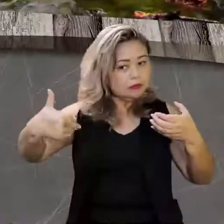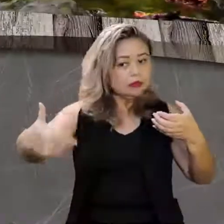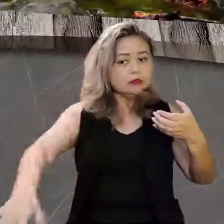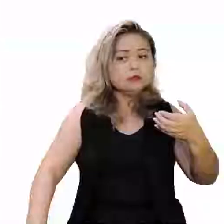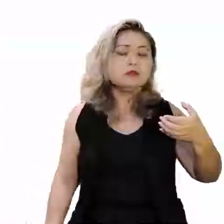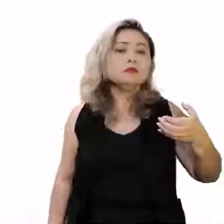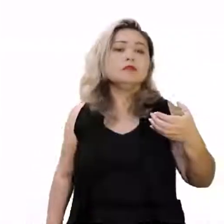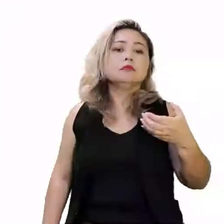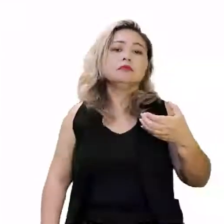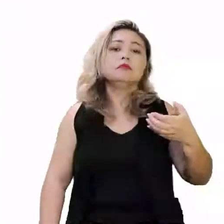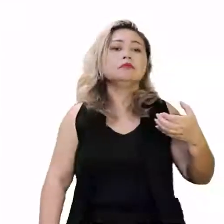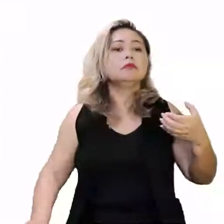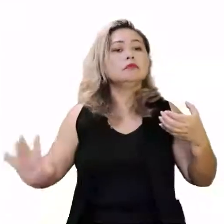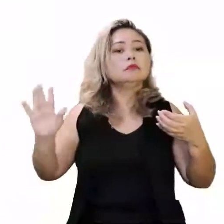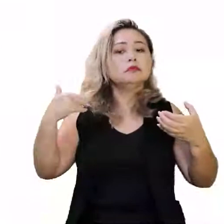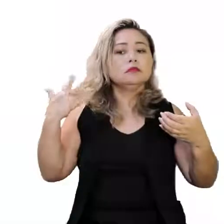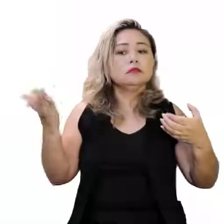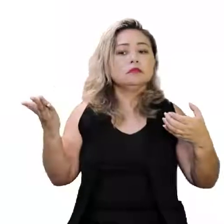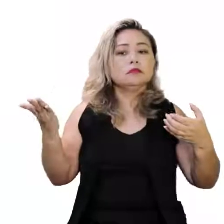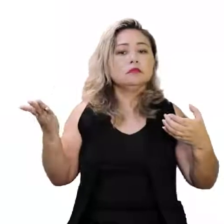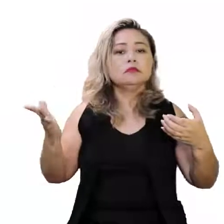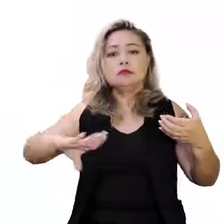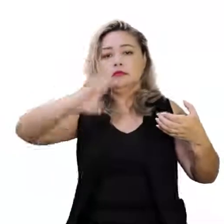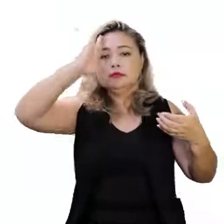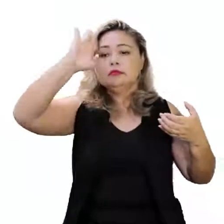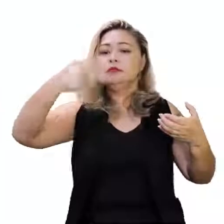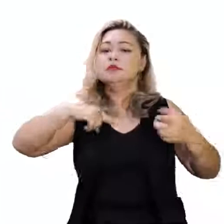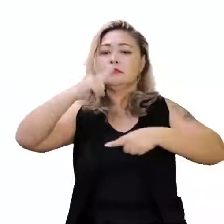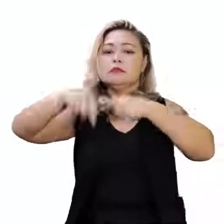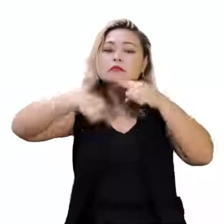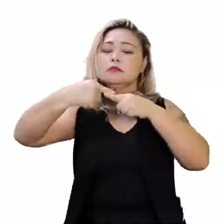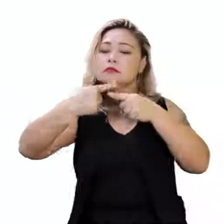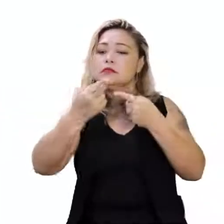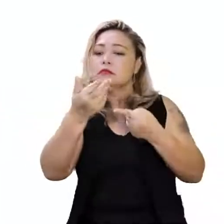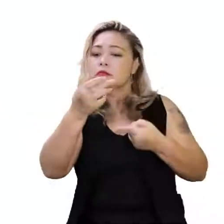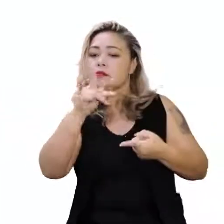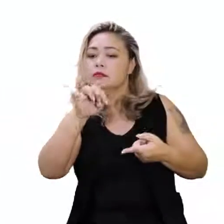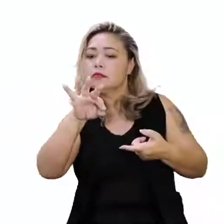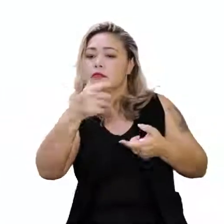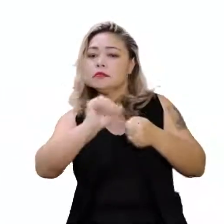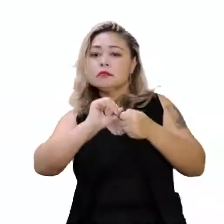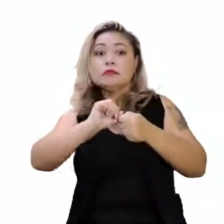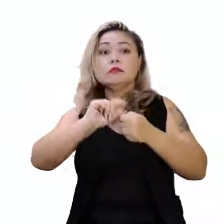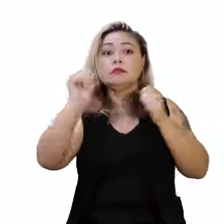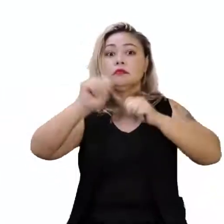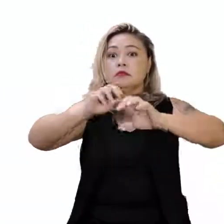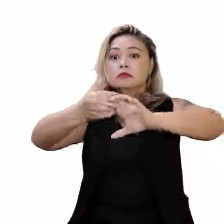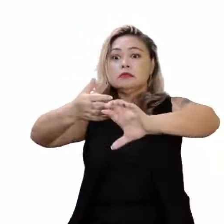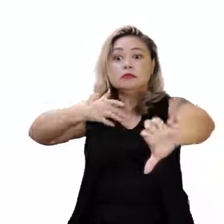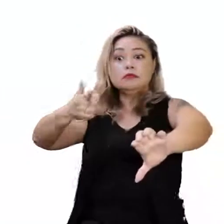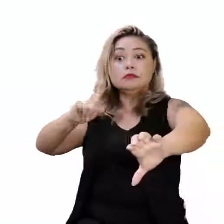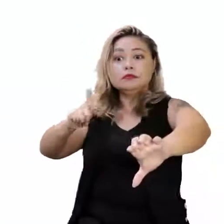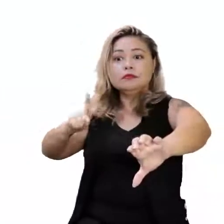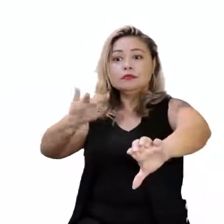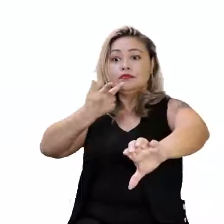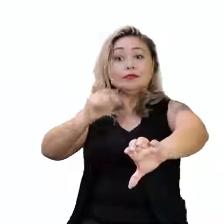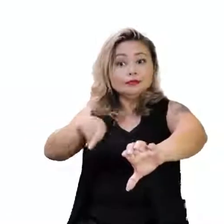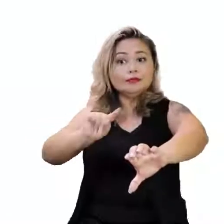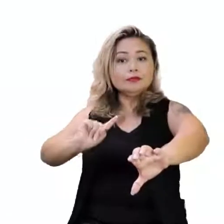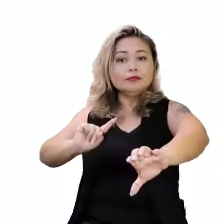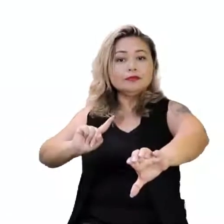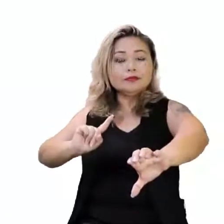seguir? Olha lá. As principais causas da especiação devem-se ao isolamento geográfico, que a gente